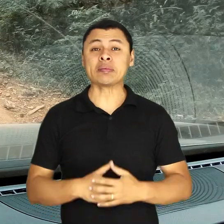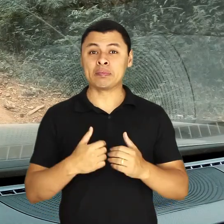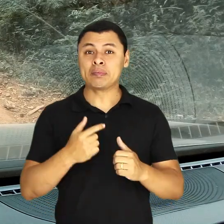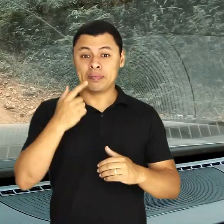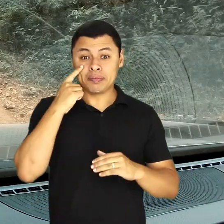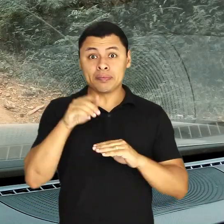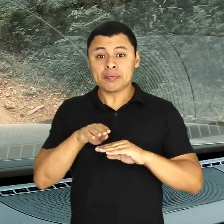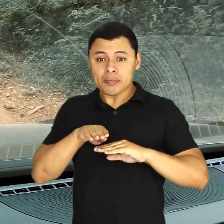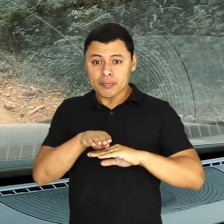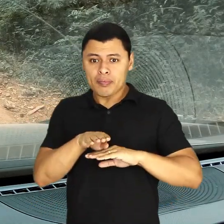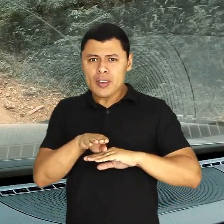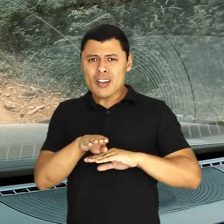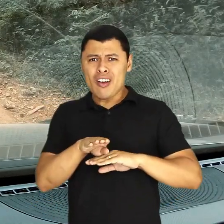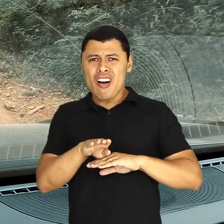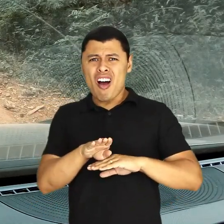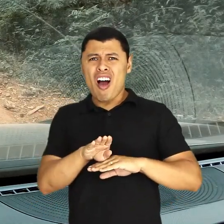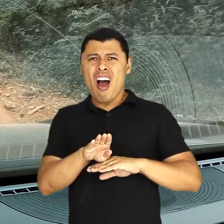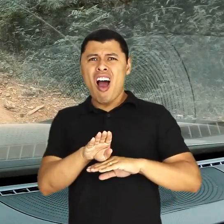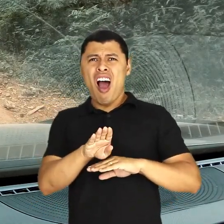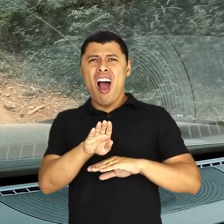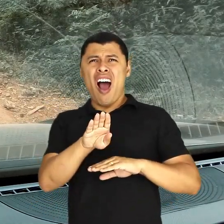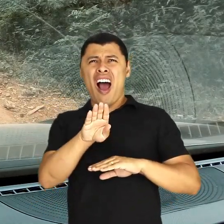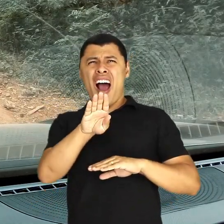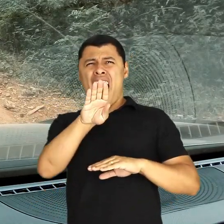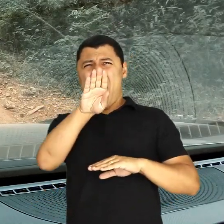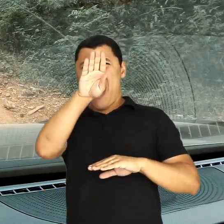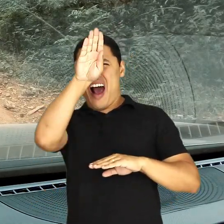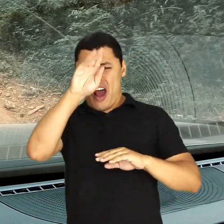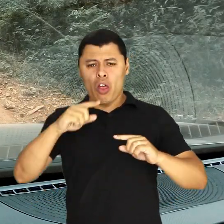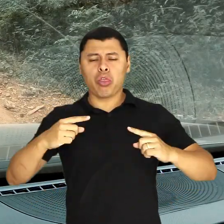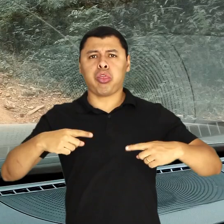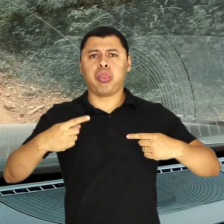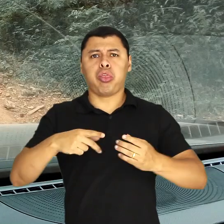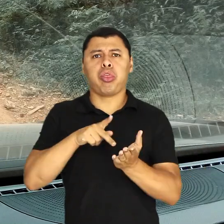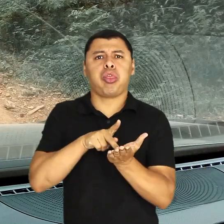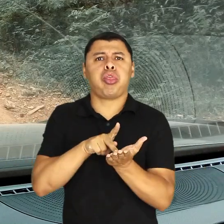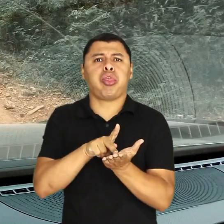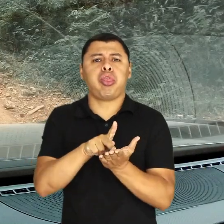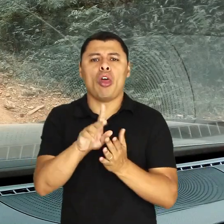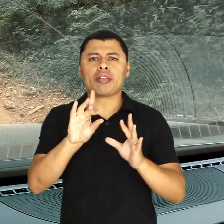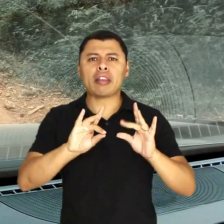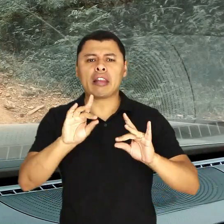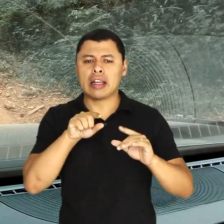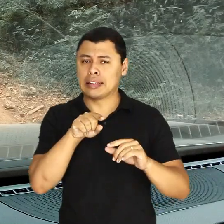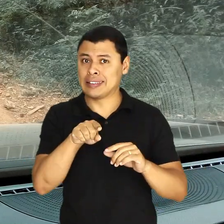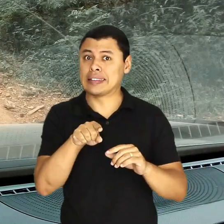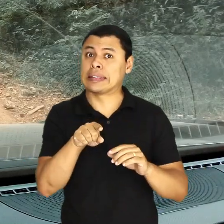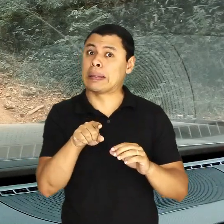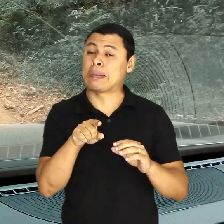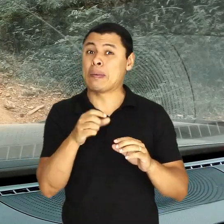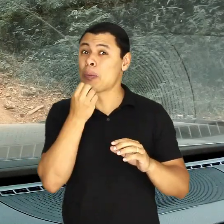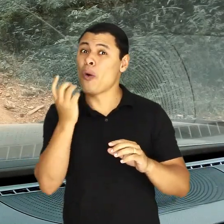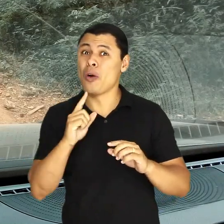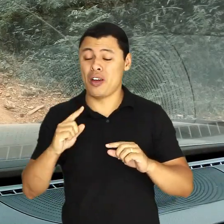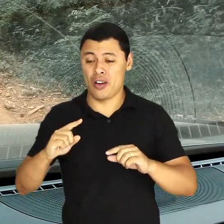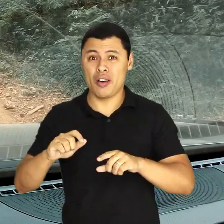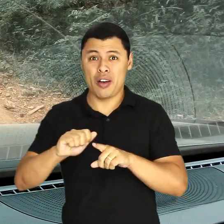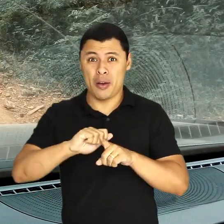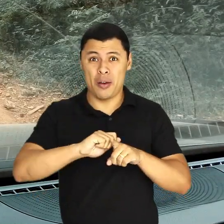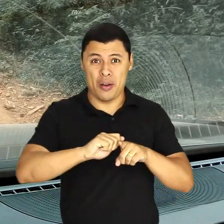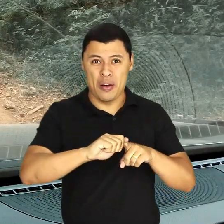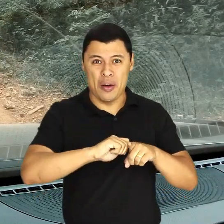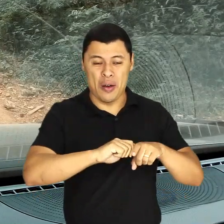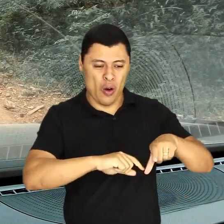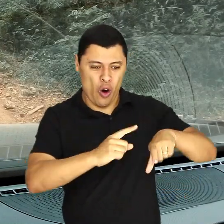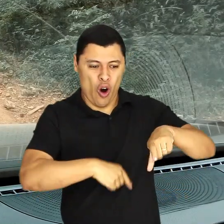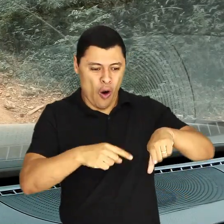justamente botar à prova os limites e capacidade de tracionamento. A câmera não faz muita justiça ao quão íngreme é